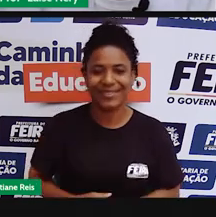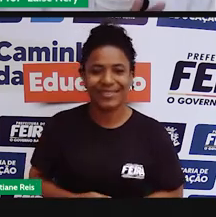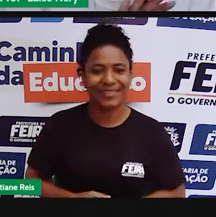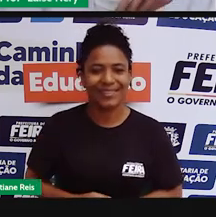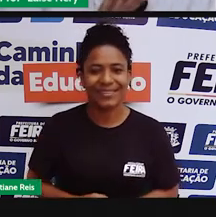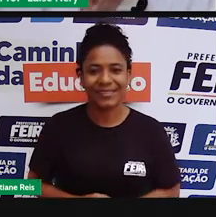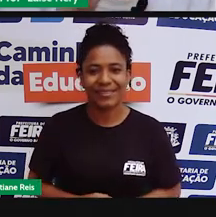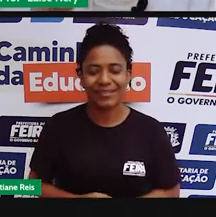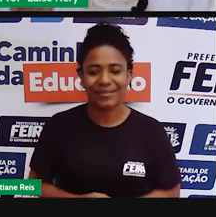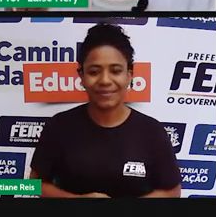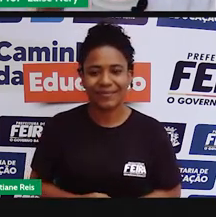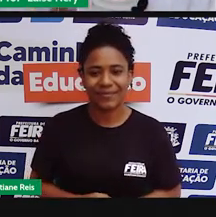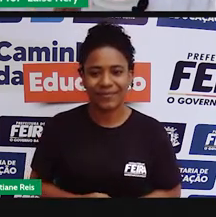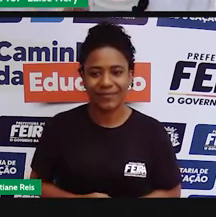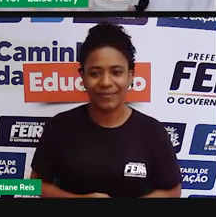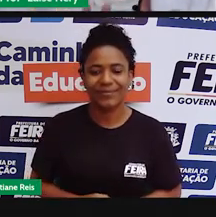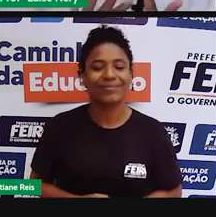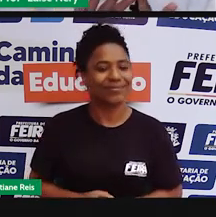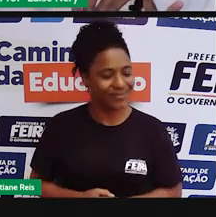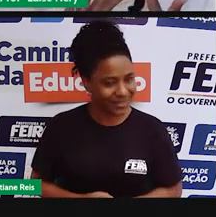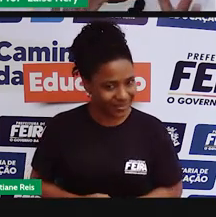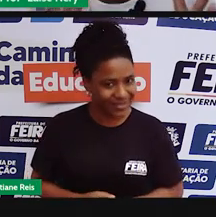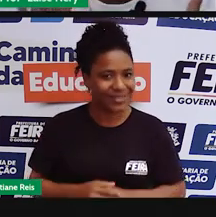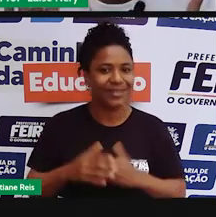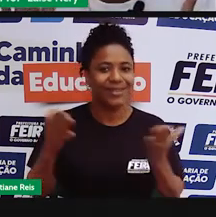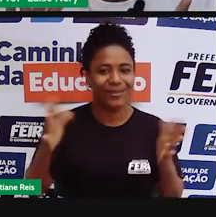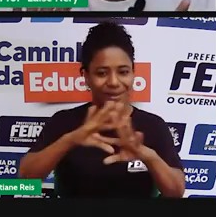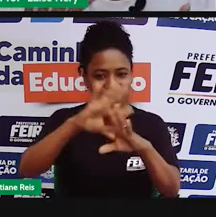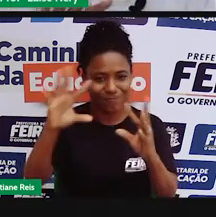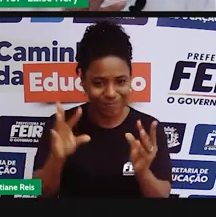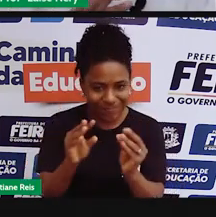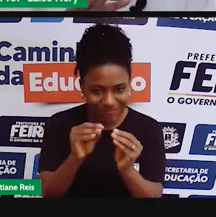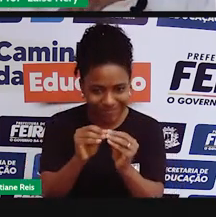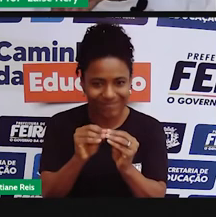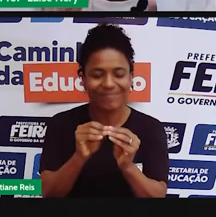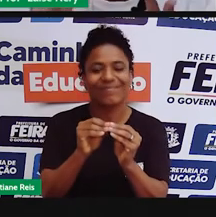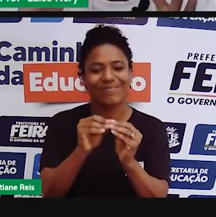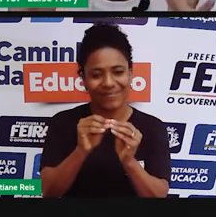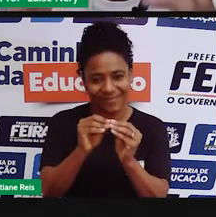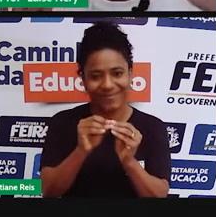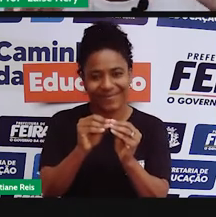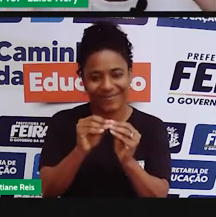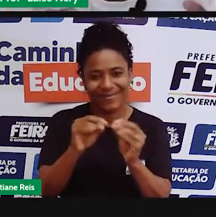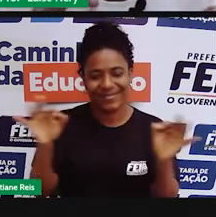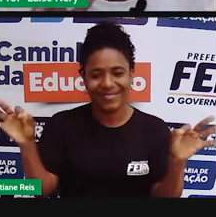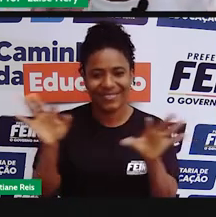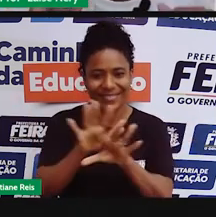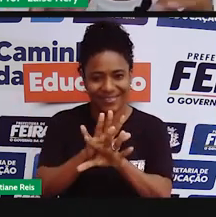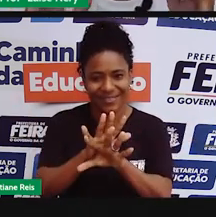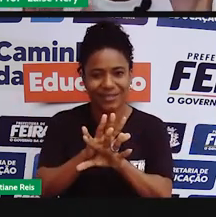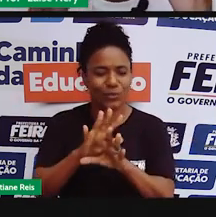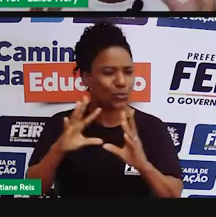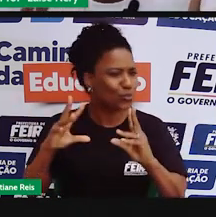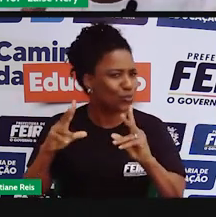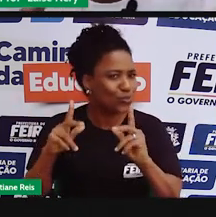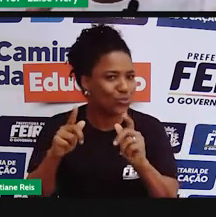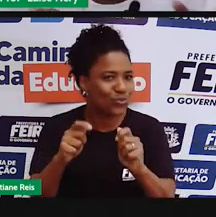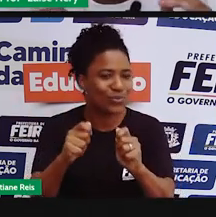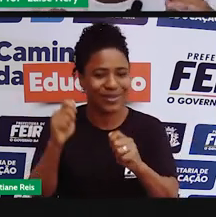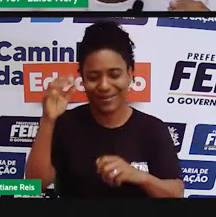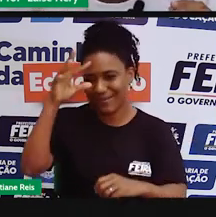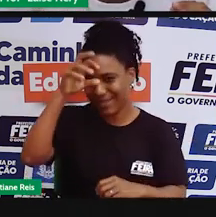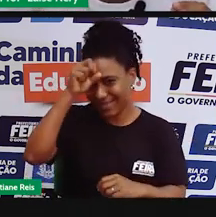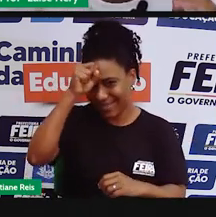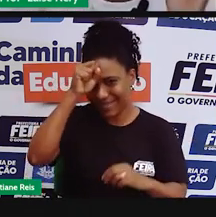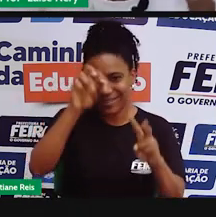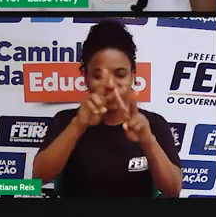Então, agora sim, terminamos de explorar tudo o que vocês precisam saber sobre